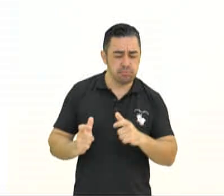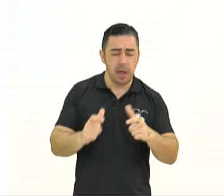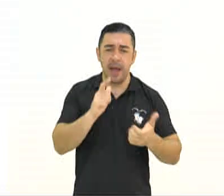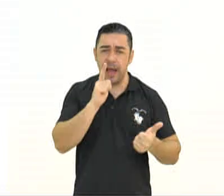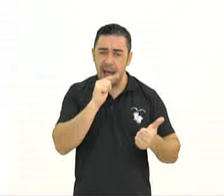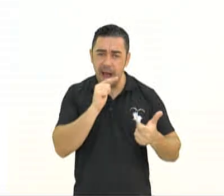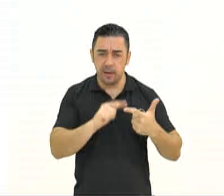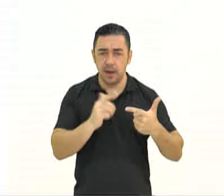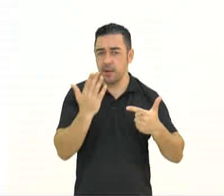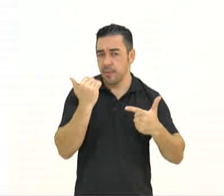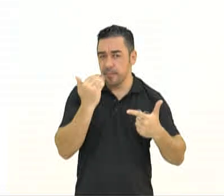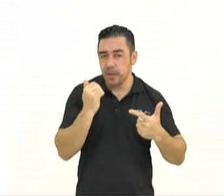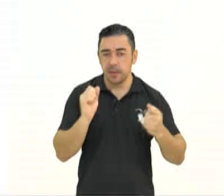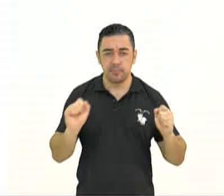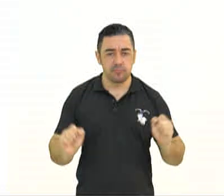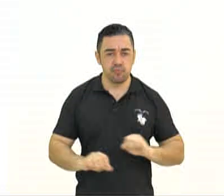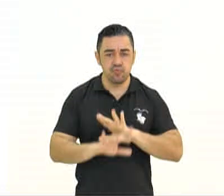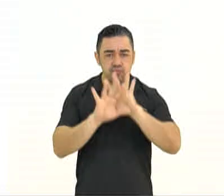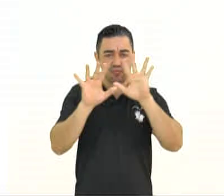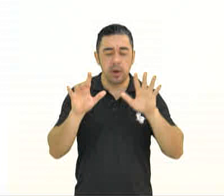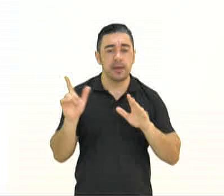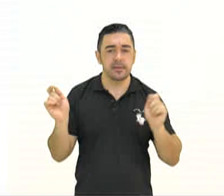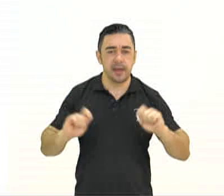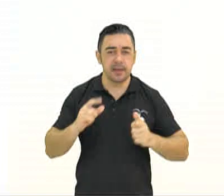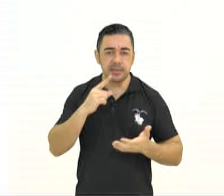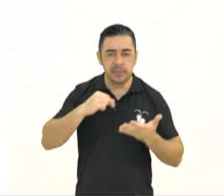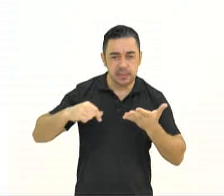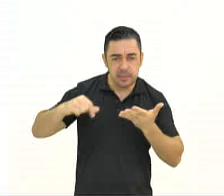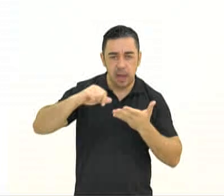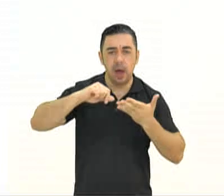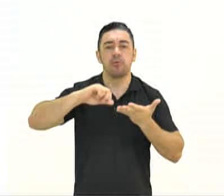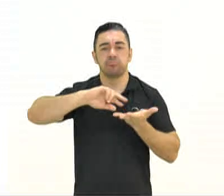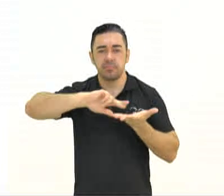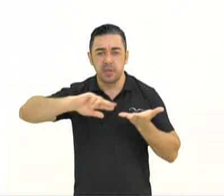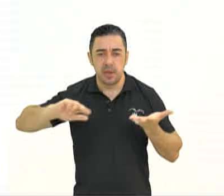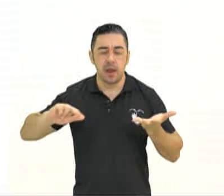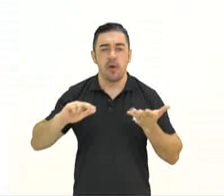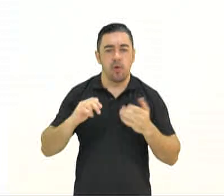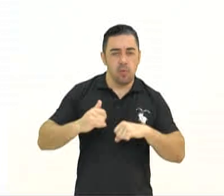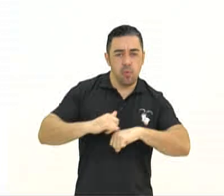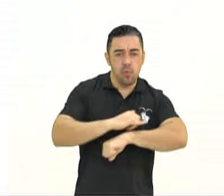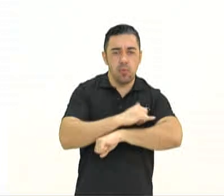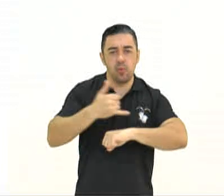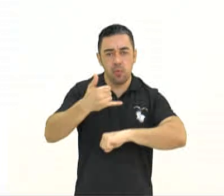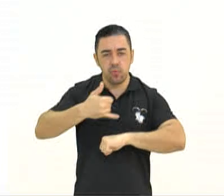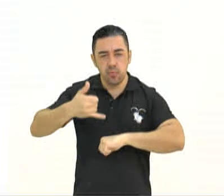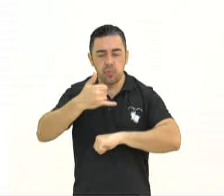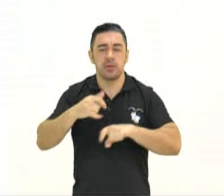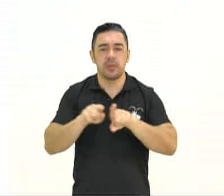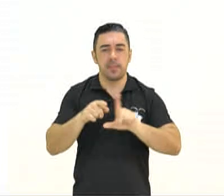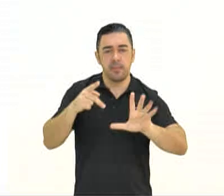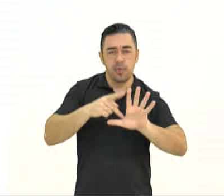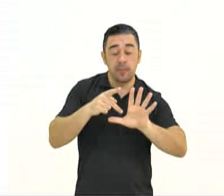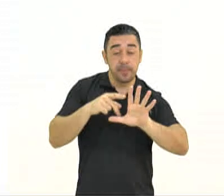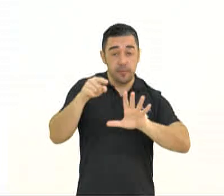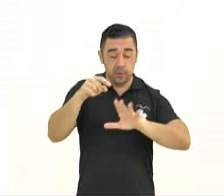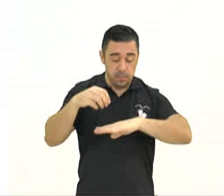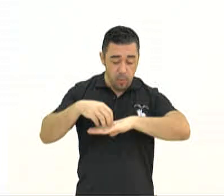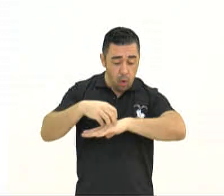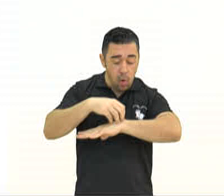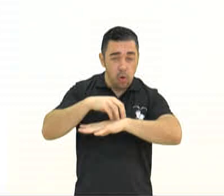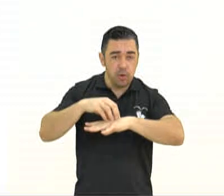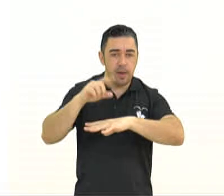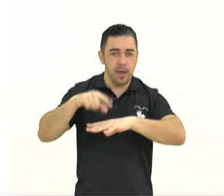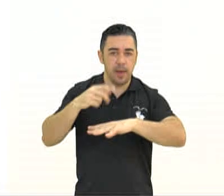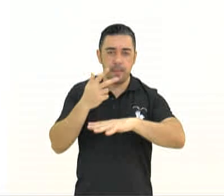comida jorram o tempo todo na forma de água, sais minerais e gorduras e proteínas. Cada um dos seus poros é como um restaurante onde tudo